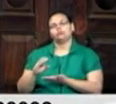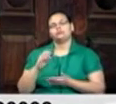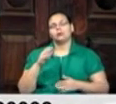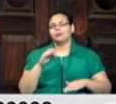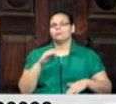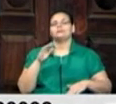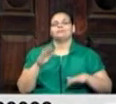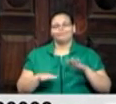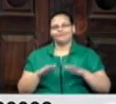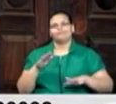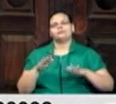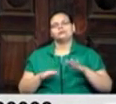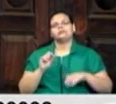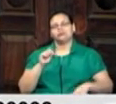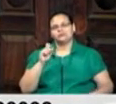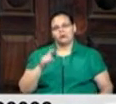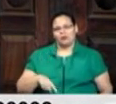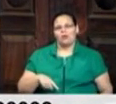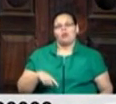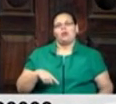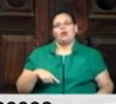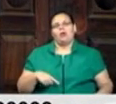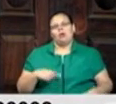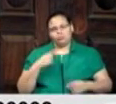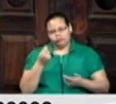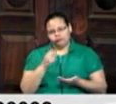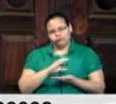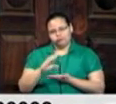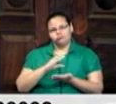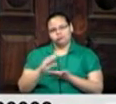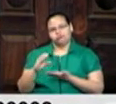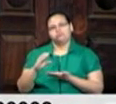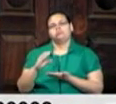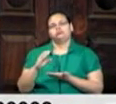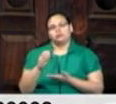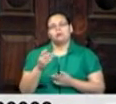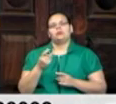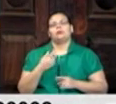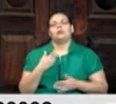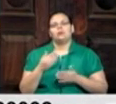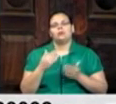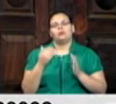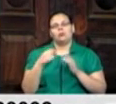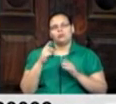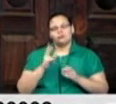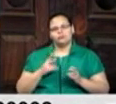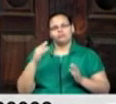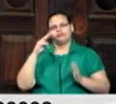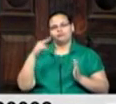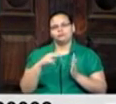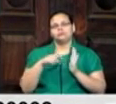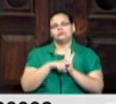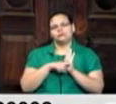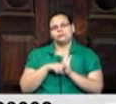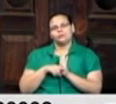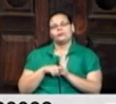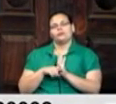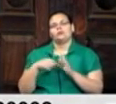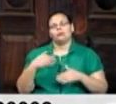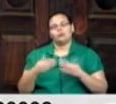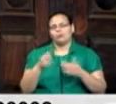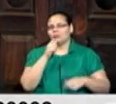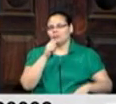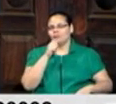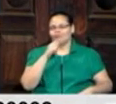de manutenção desses recursos públicos de caráter regular, sem o qual, cada vez